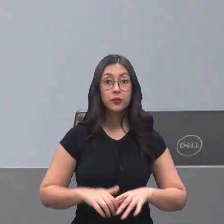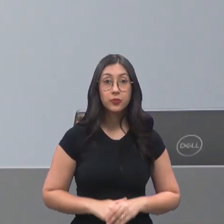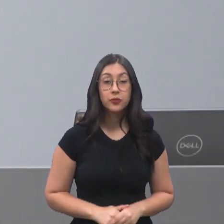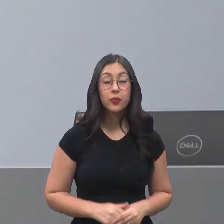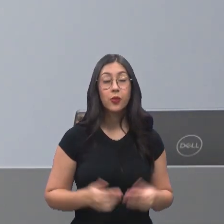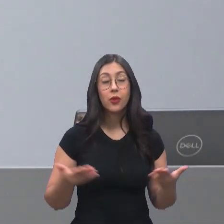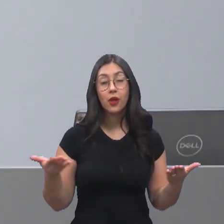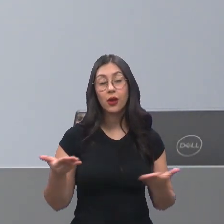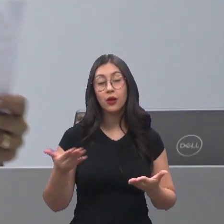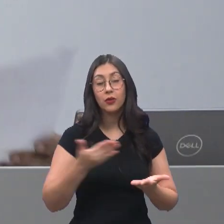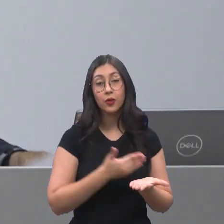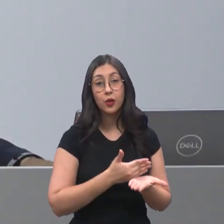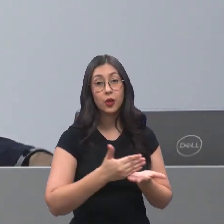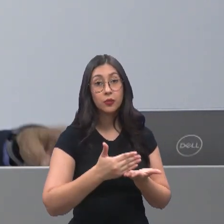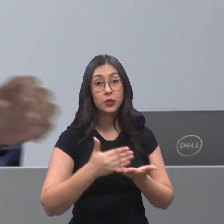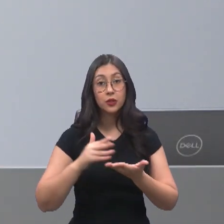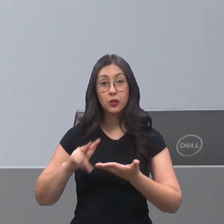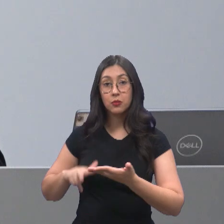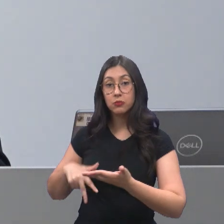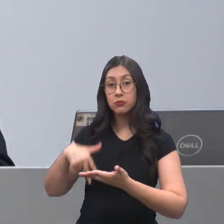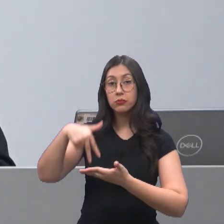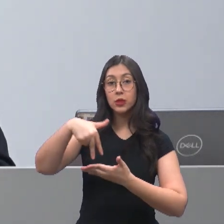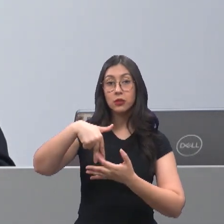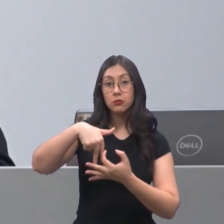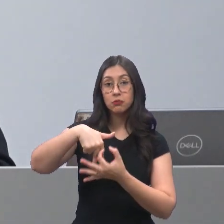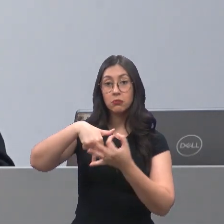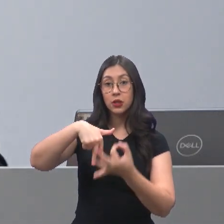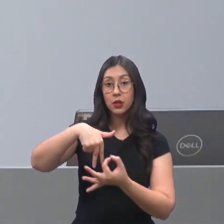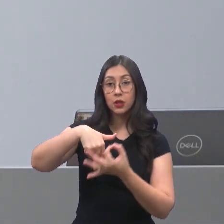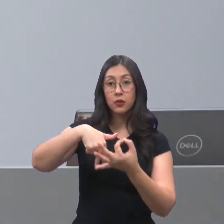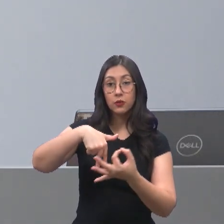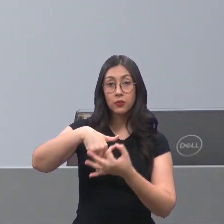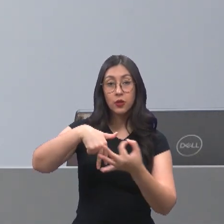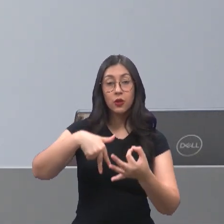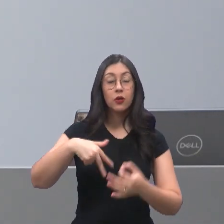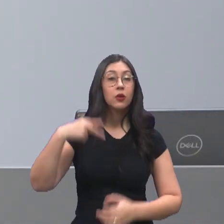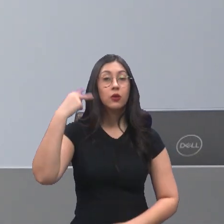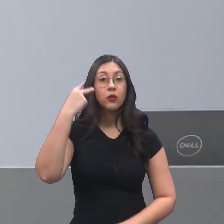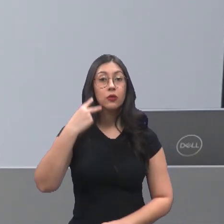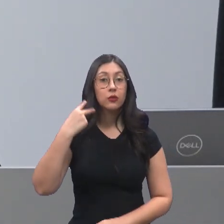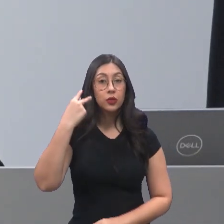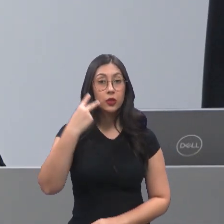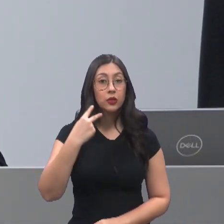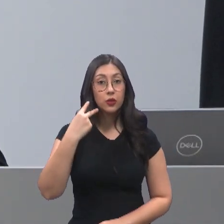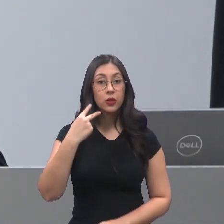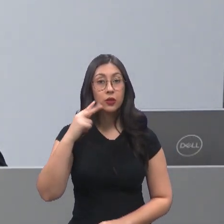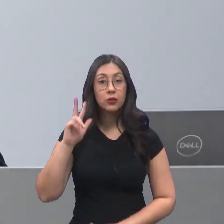passaremos agora ao momento do pinga-fogo. Com a palavra, o vereador